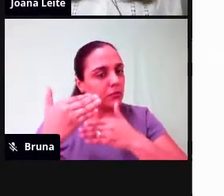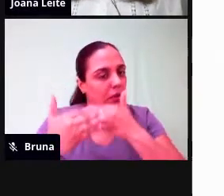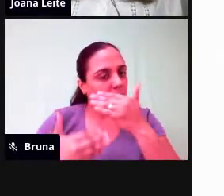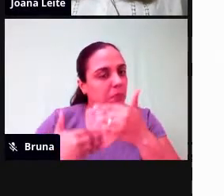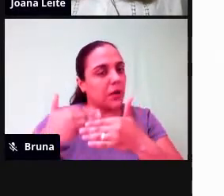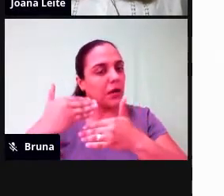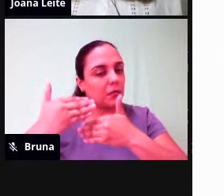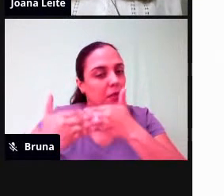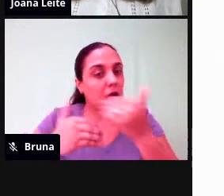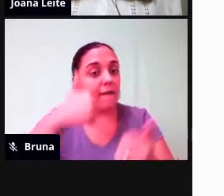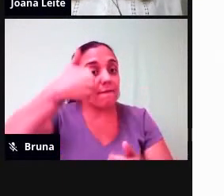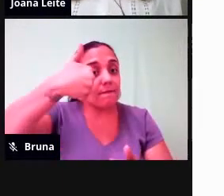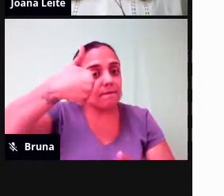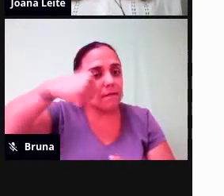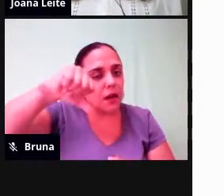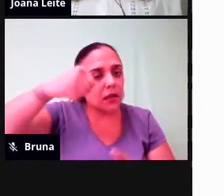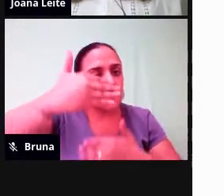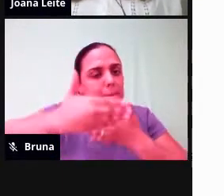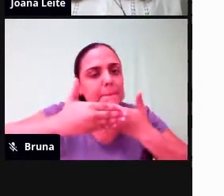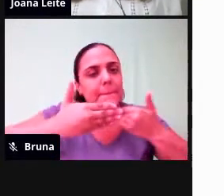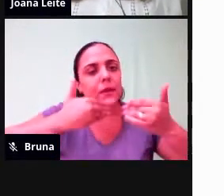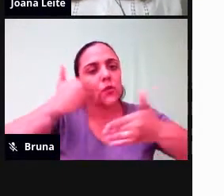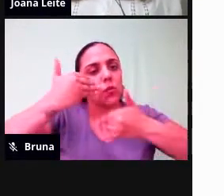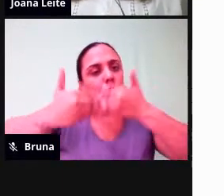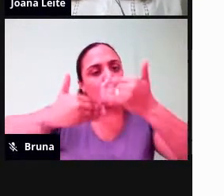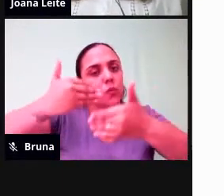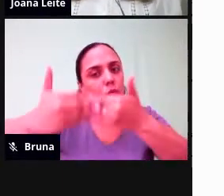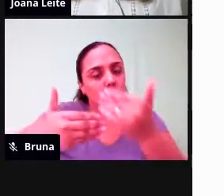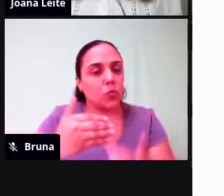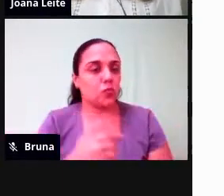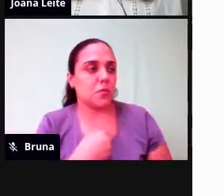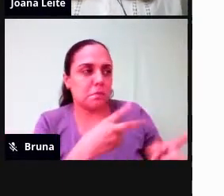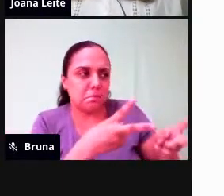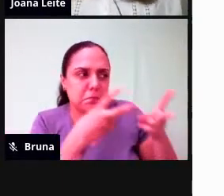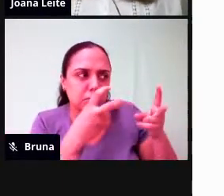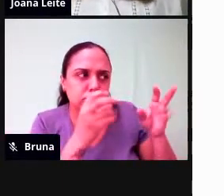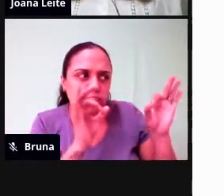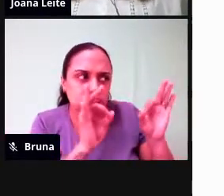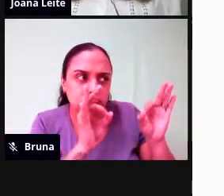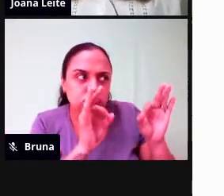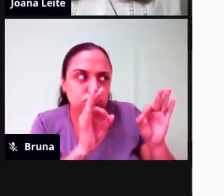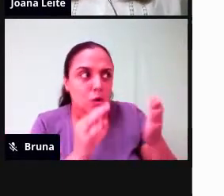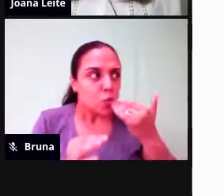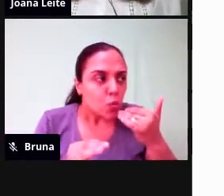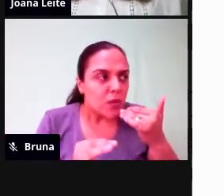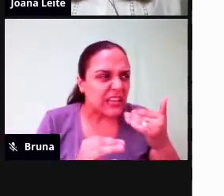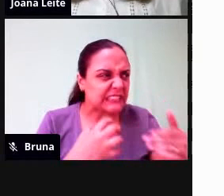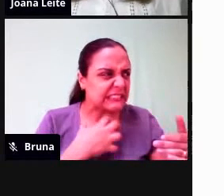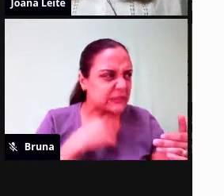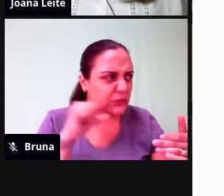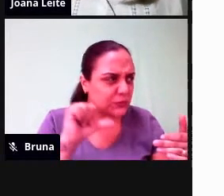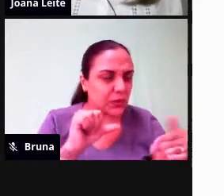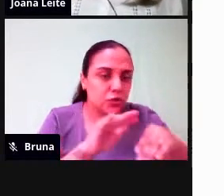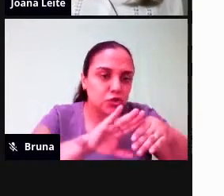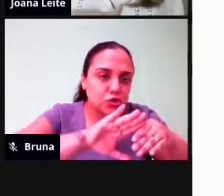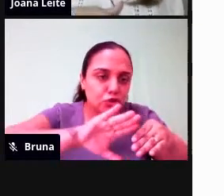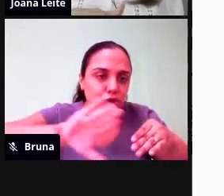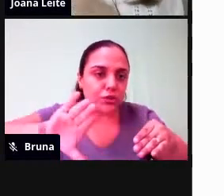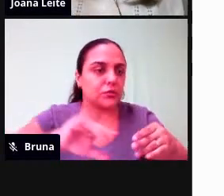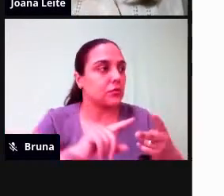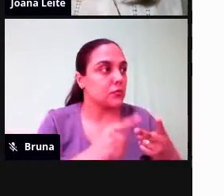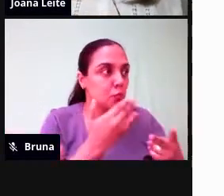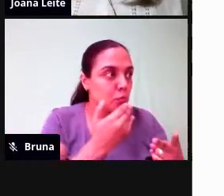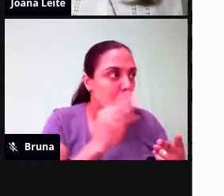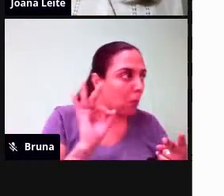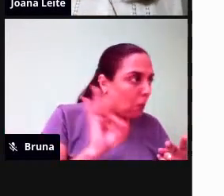gente vai melhorando, observando a tolerância desse indivíduo. Tolerou aquele alimento, então vai ser um alimento que ele vai poder consumir. Mas se não